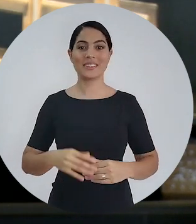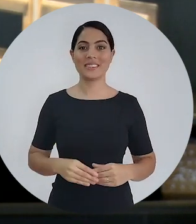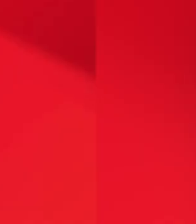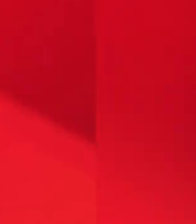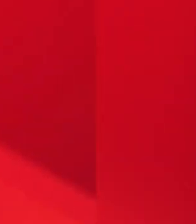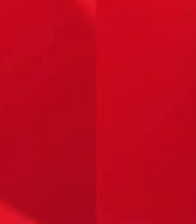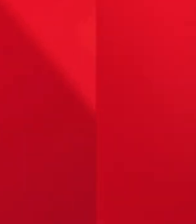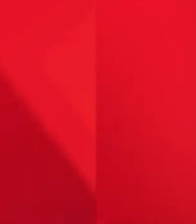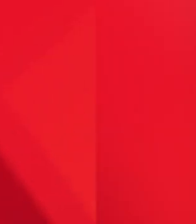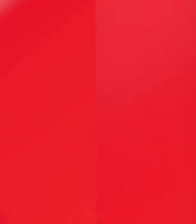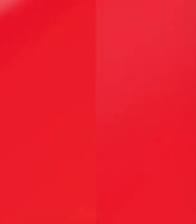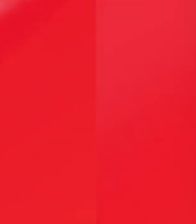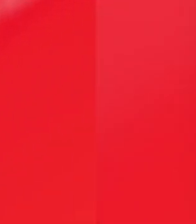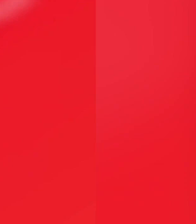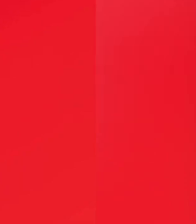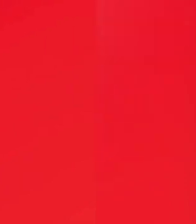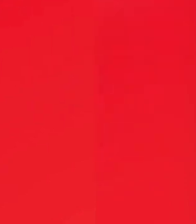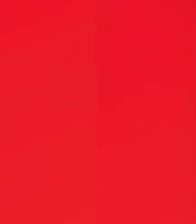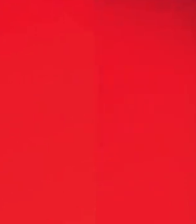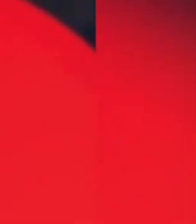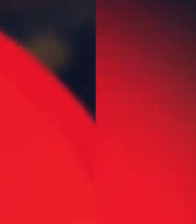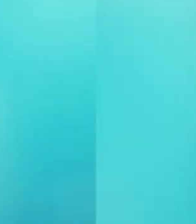no ar.